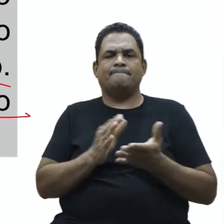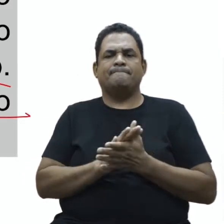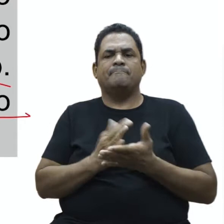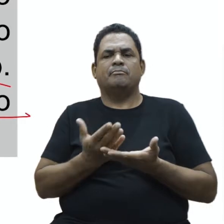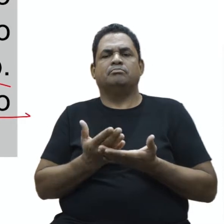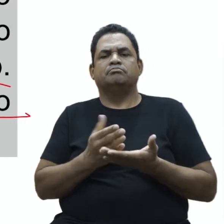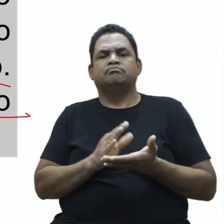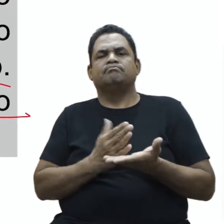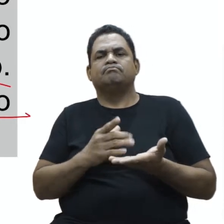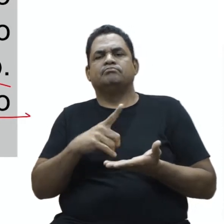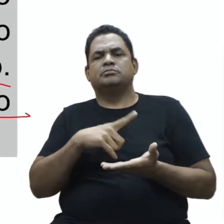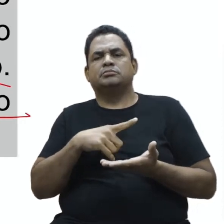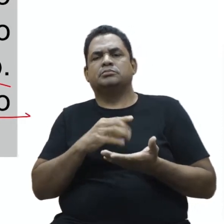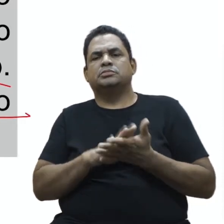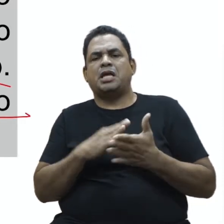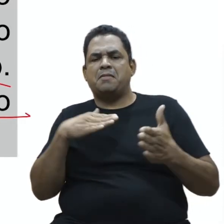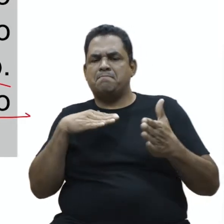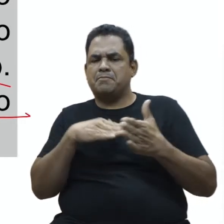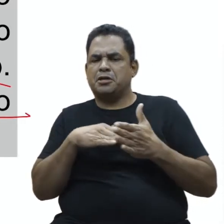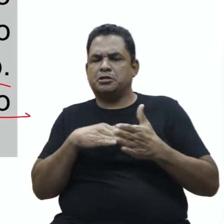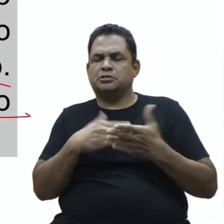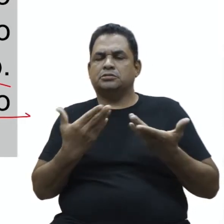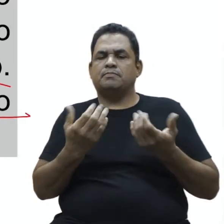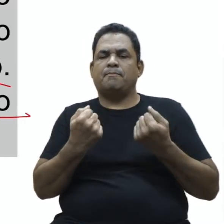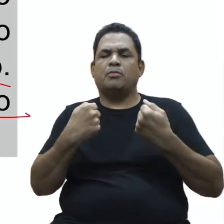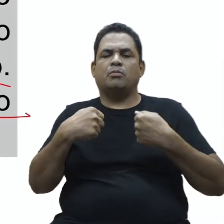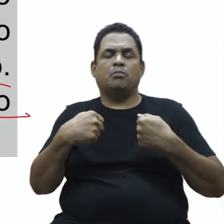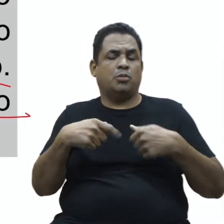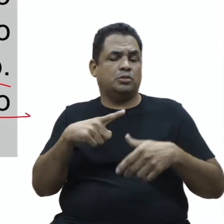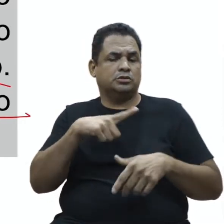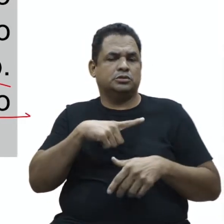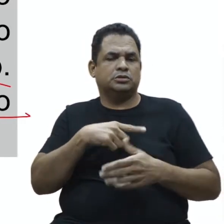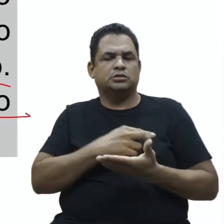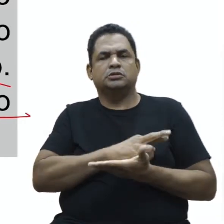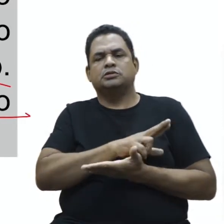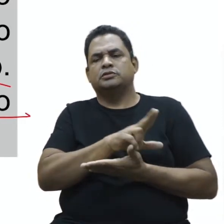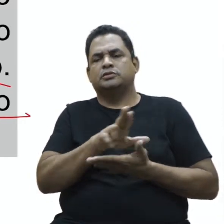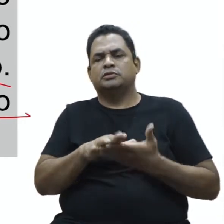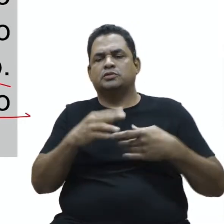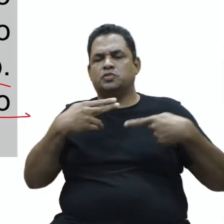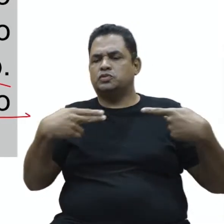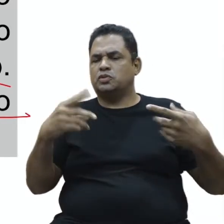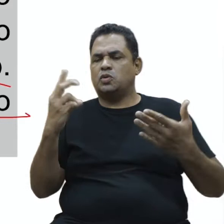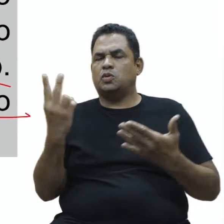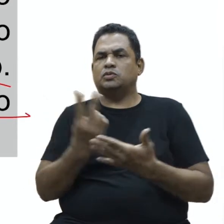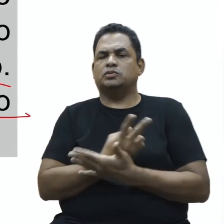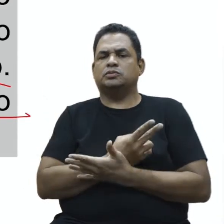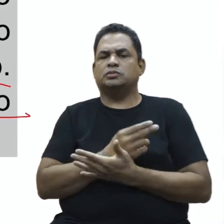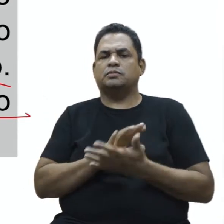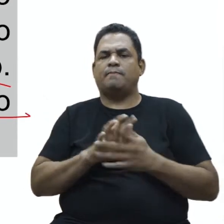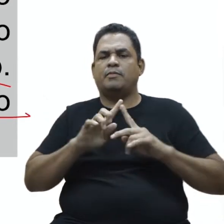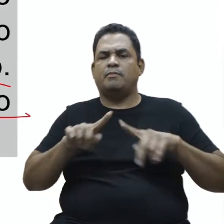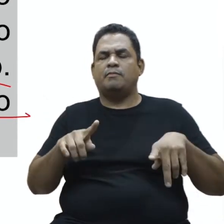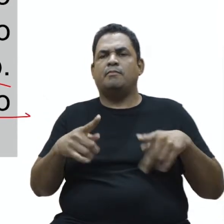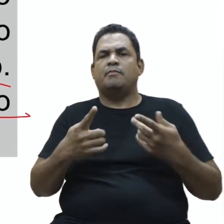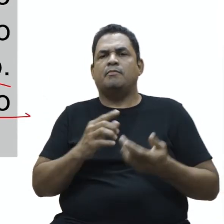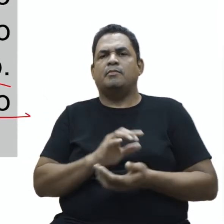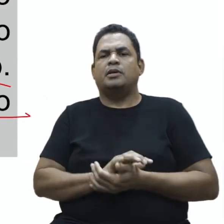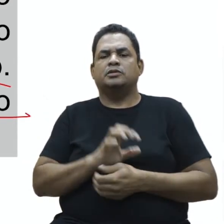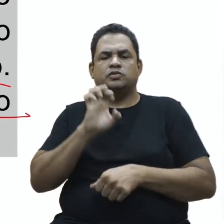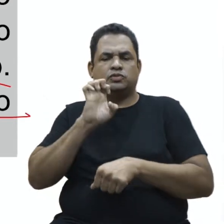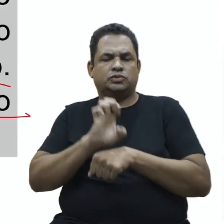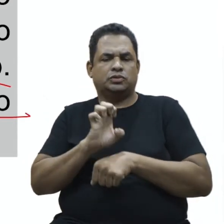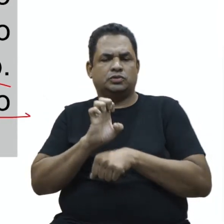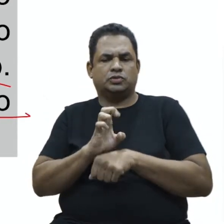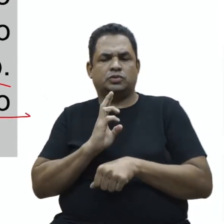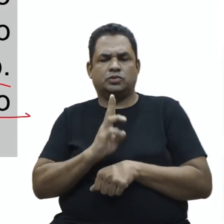impeachmentado, pode acontecer uma série de coisas com ele. O Estado, ele vai permanecer, ok?